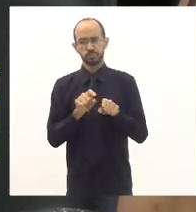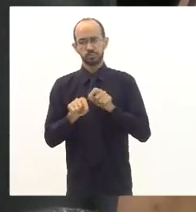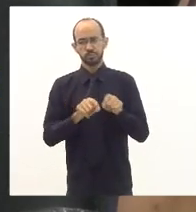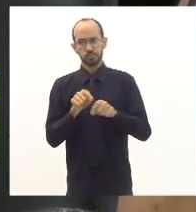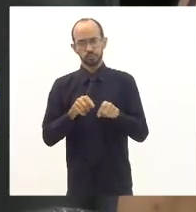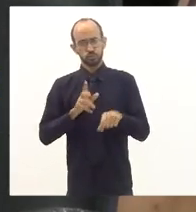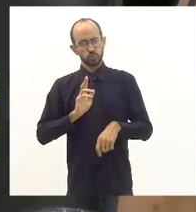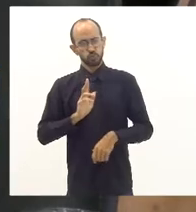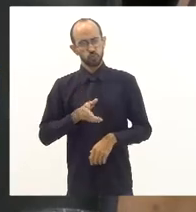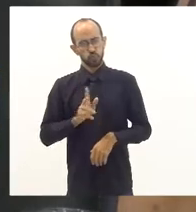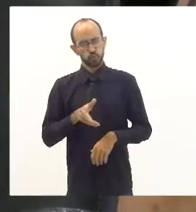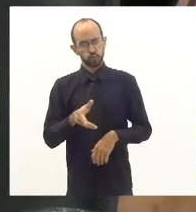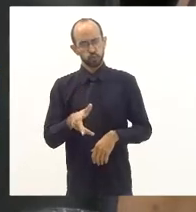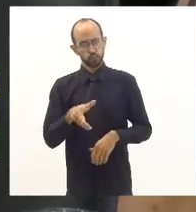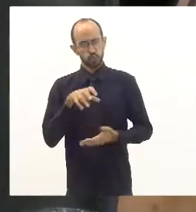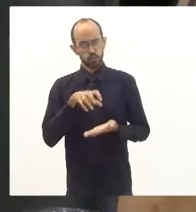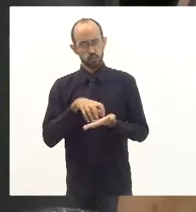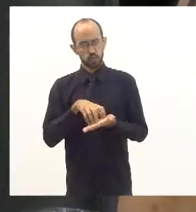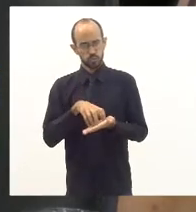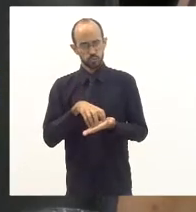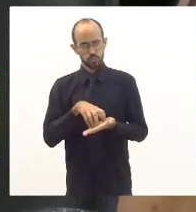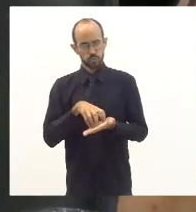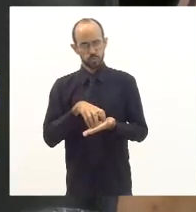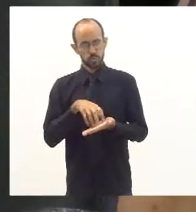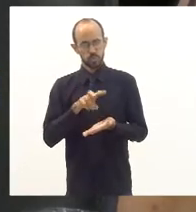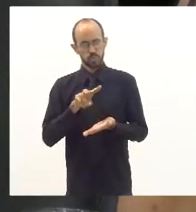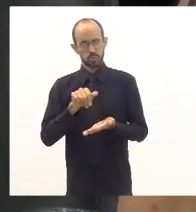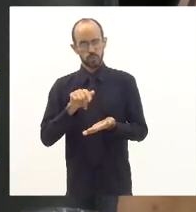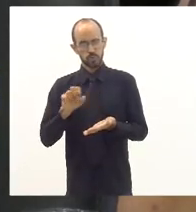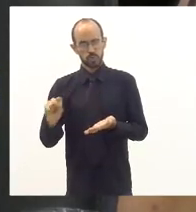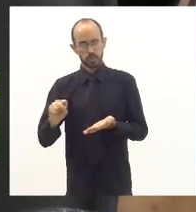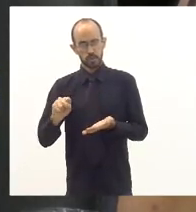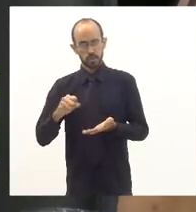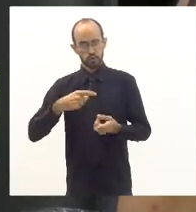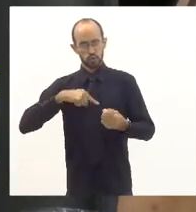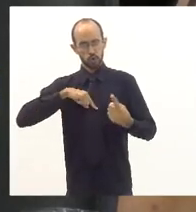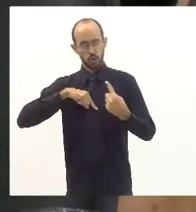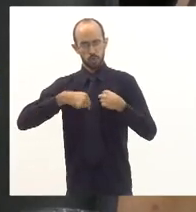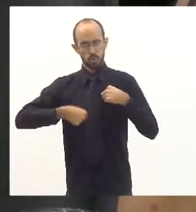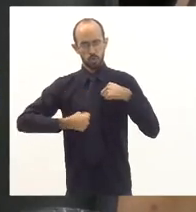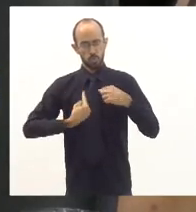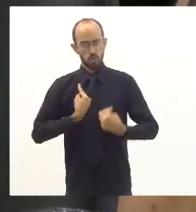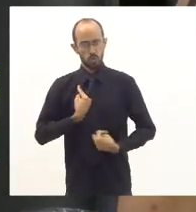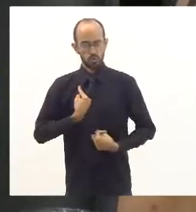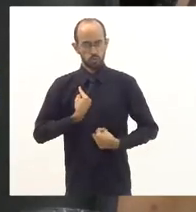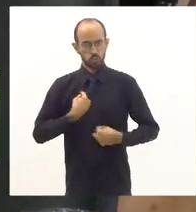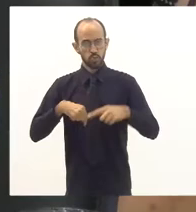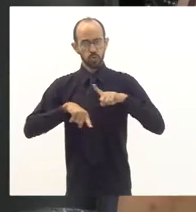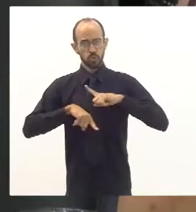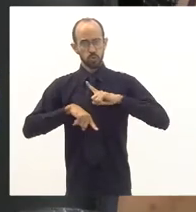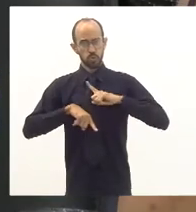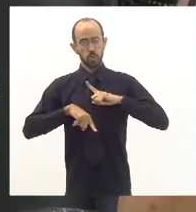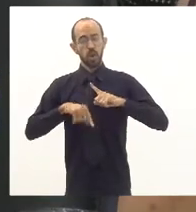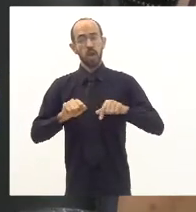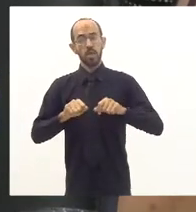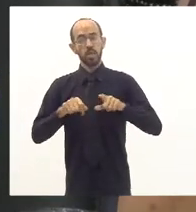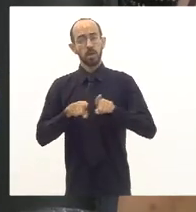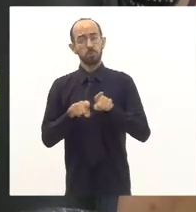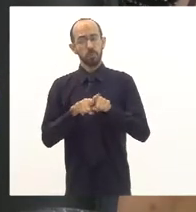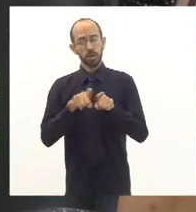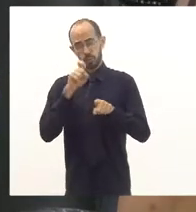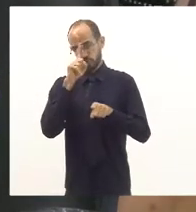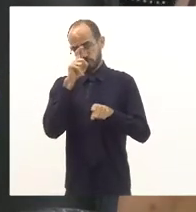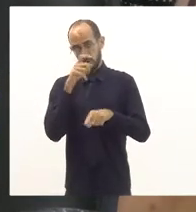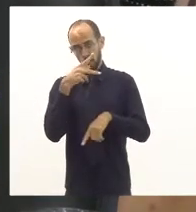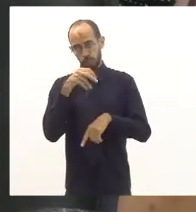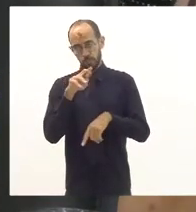contínua com a Central de Regulação do Estado para as vagas de hormonização do IED e também do Hospital Pedro Ernesto. E uma